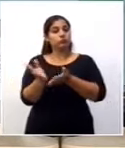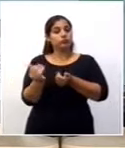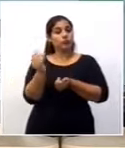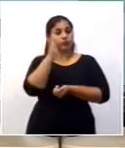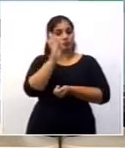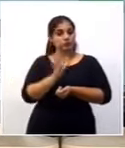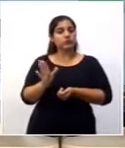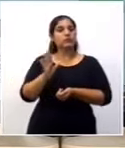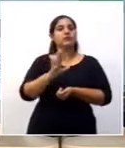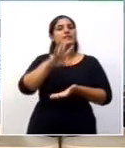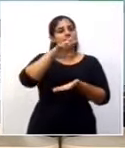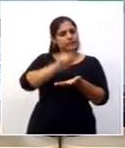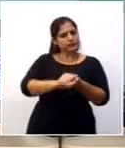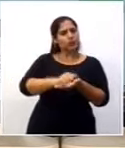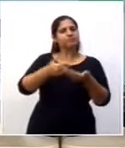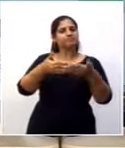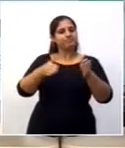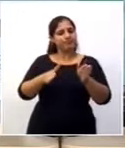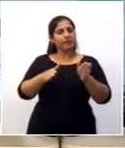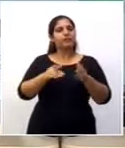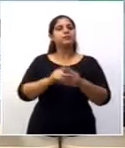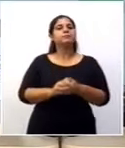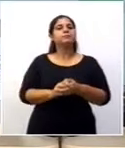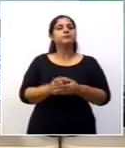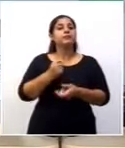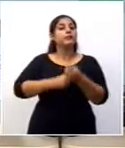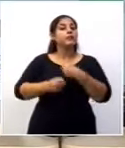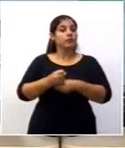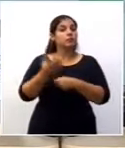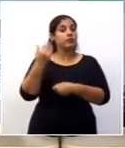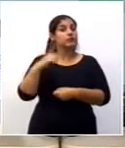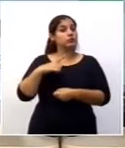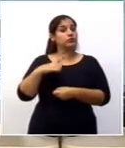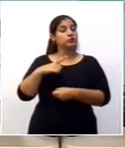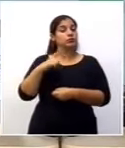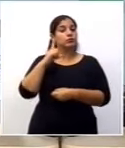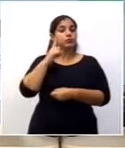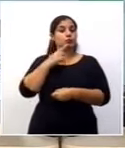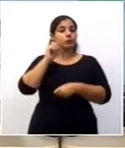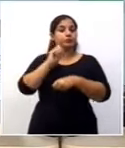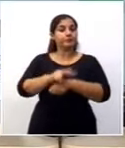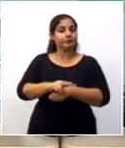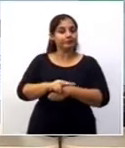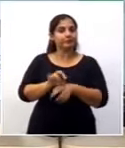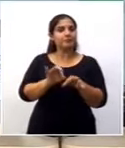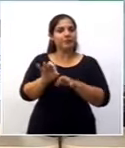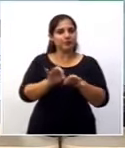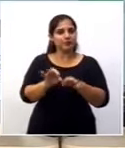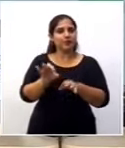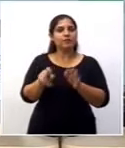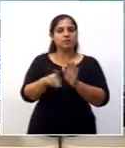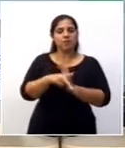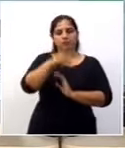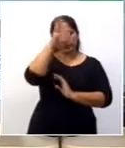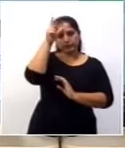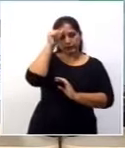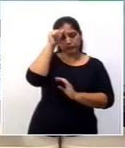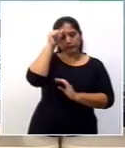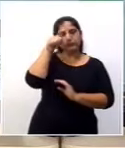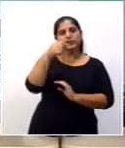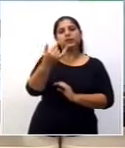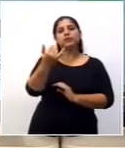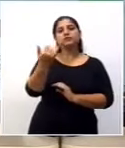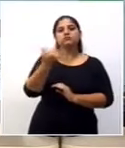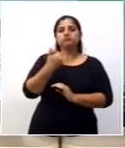está com inscrições abertas. E o ano passado tinha um aluno surdo de Manaus, né? E aí ele contou para a